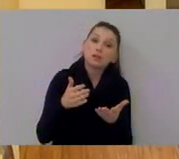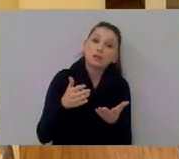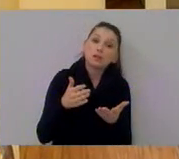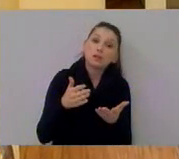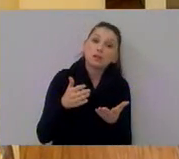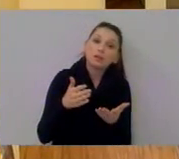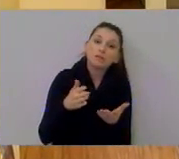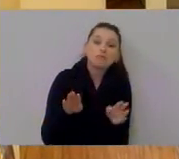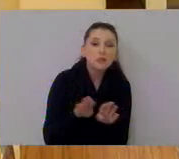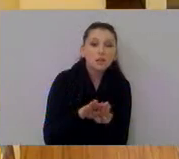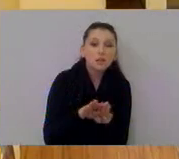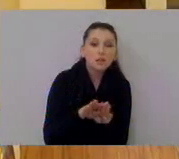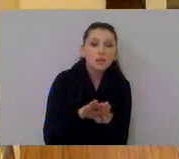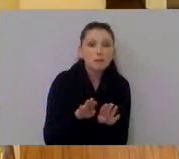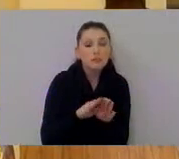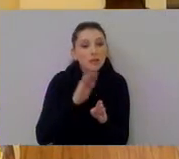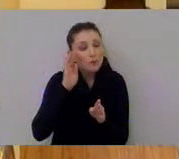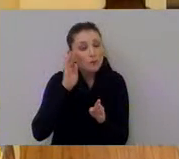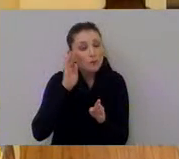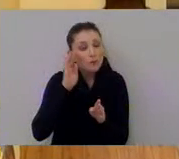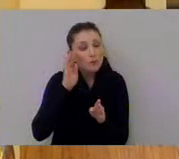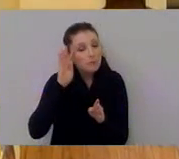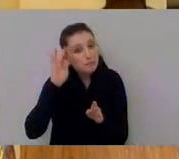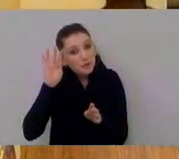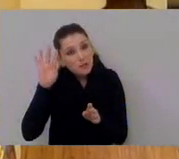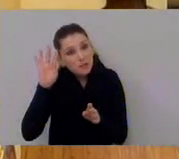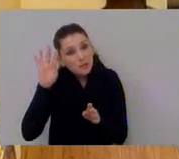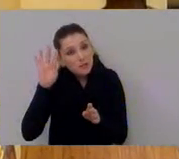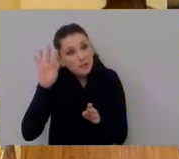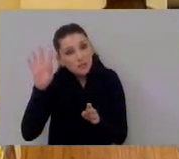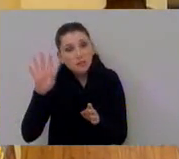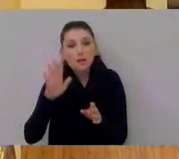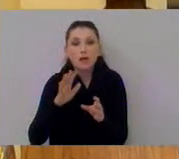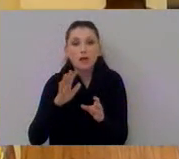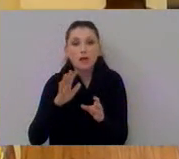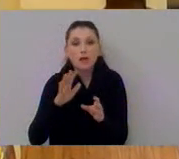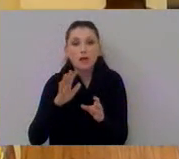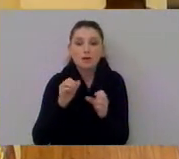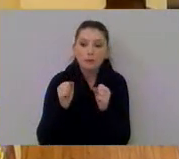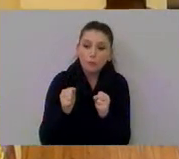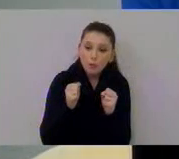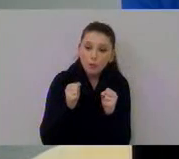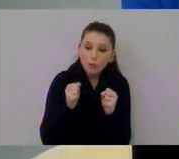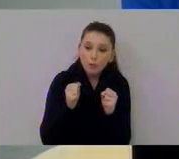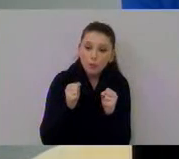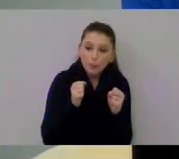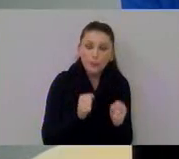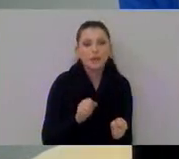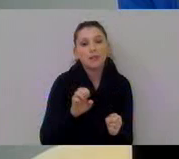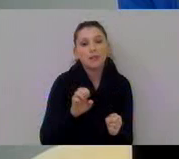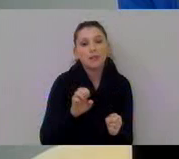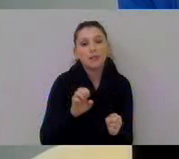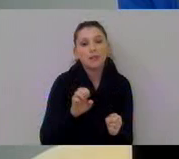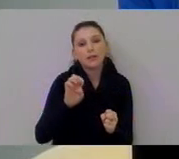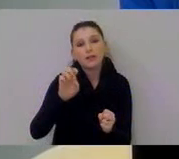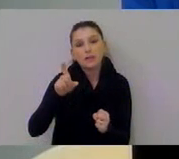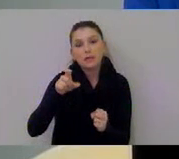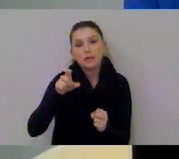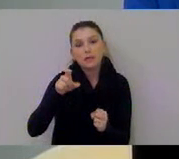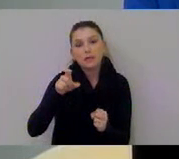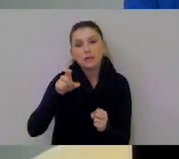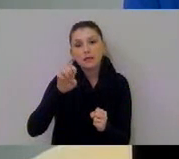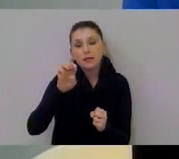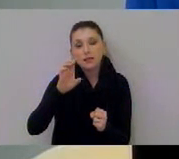uma atenção, que o Poder Executivo dê uma atenção especial a essa